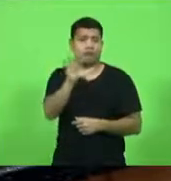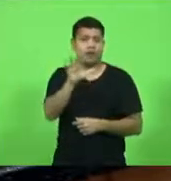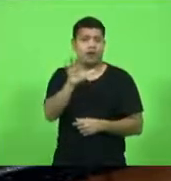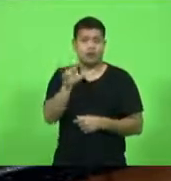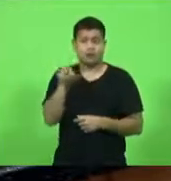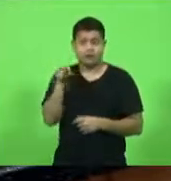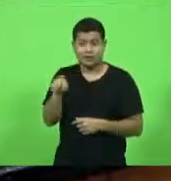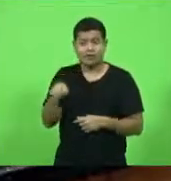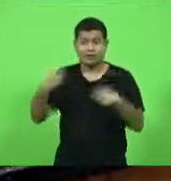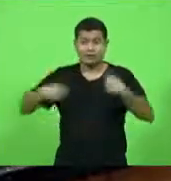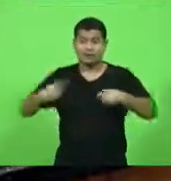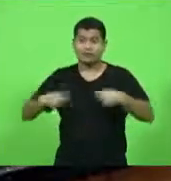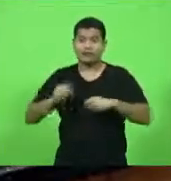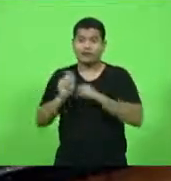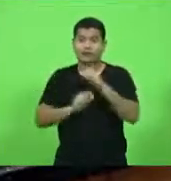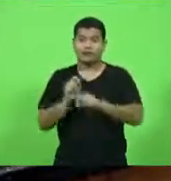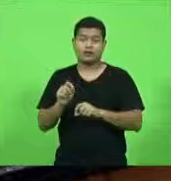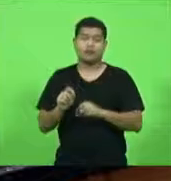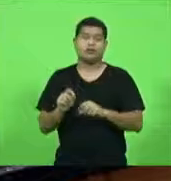passar a ser uma